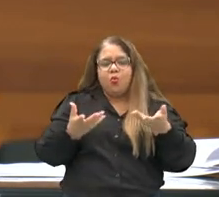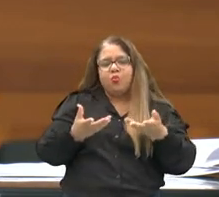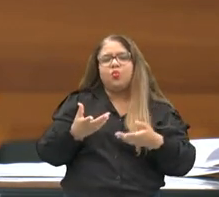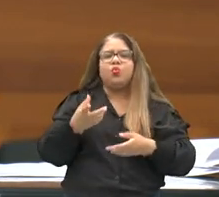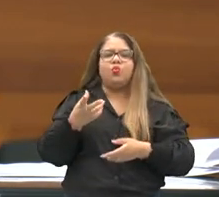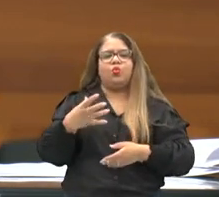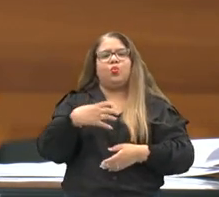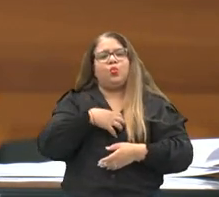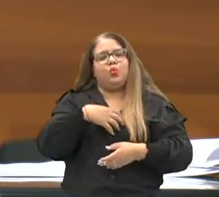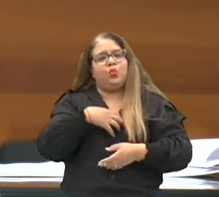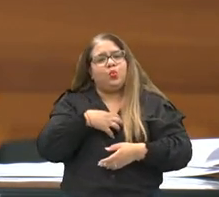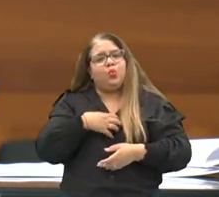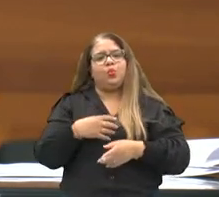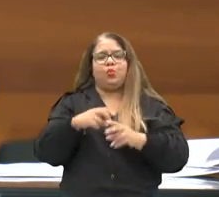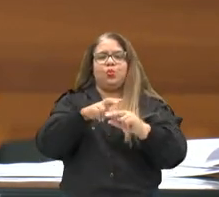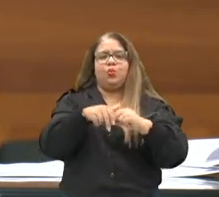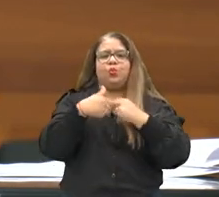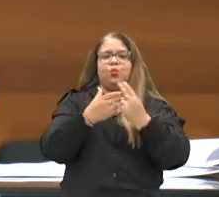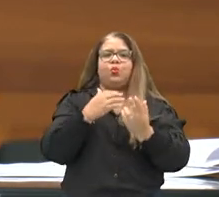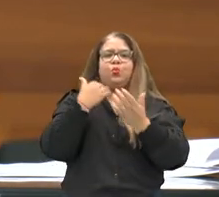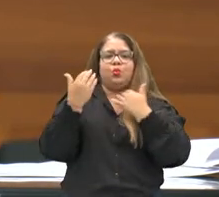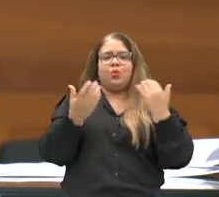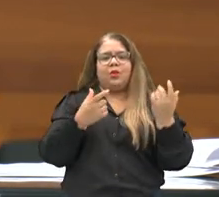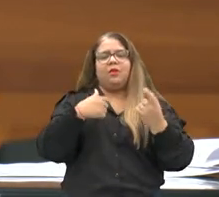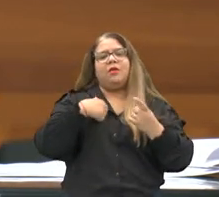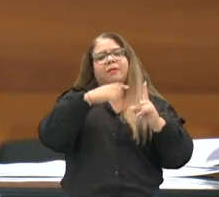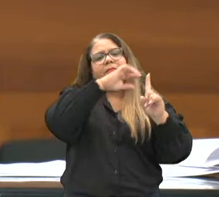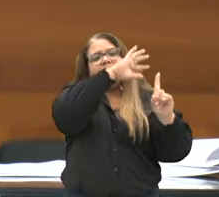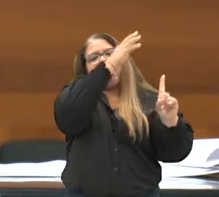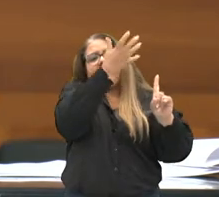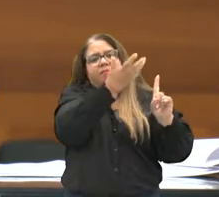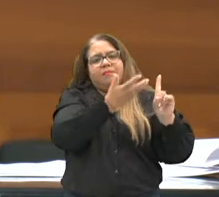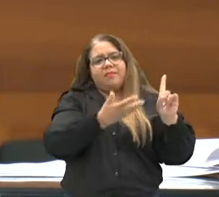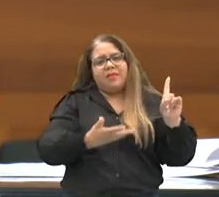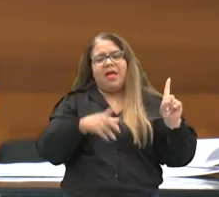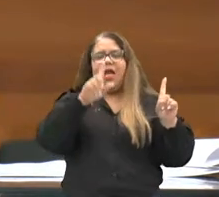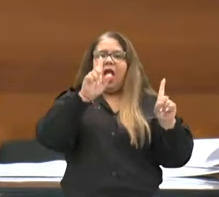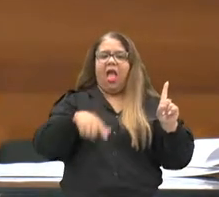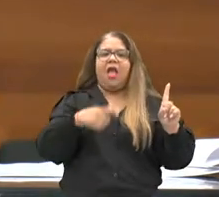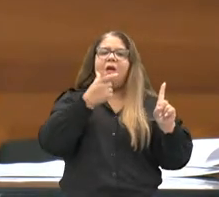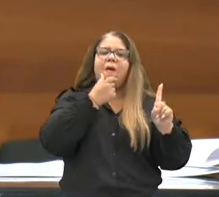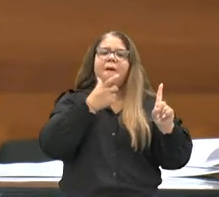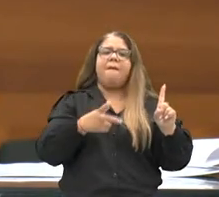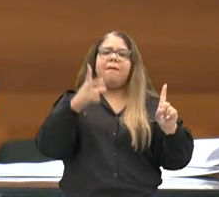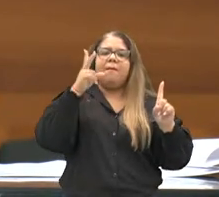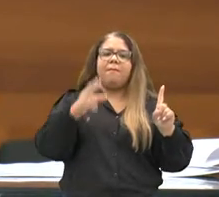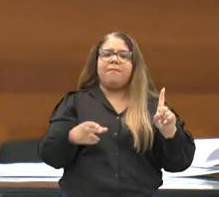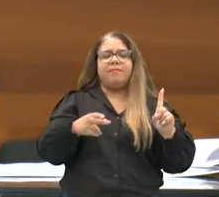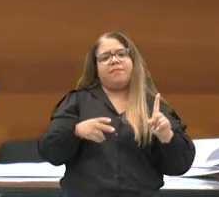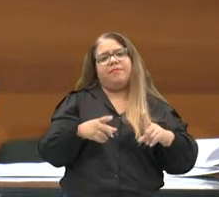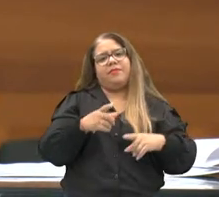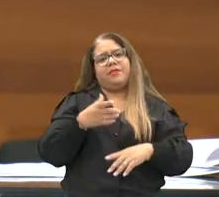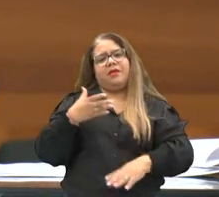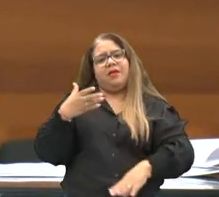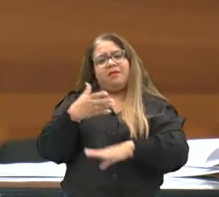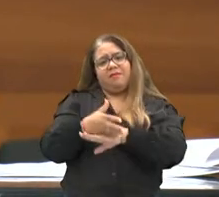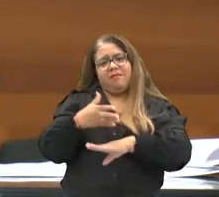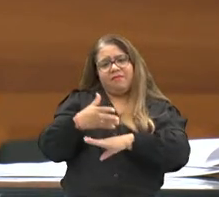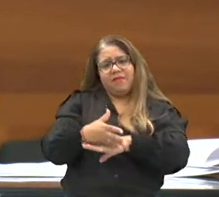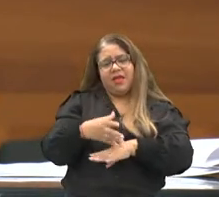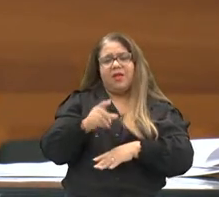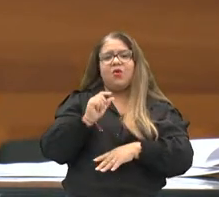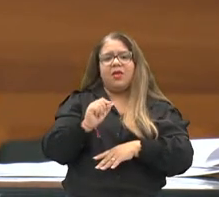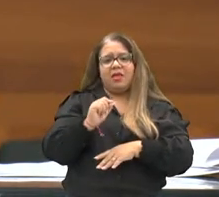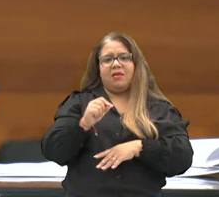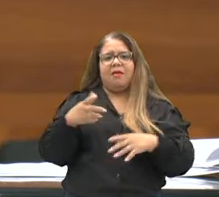nós, homenageio o grande brasileiro, recordando que homens como ele não vêm a vida a passeio,